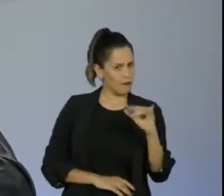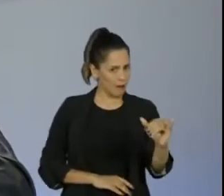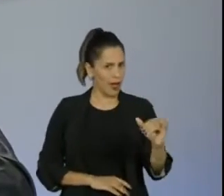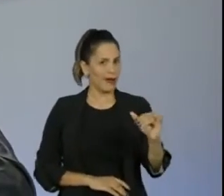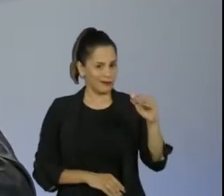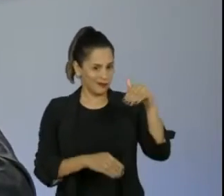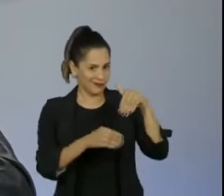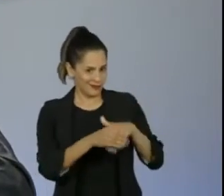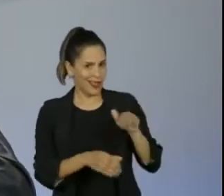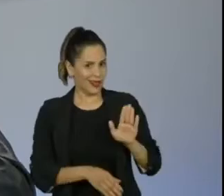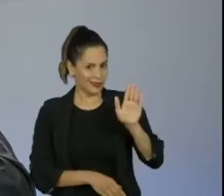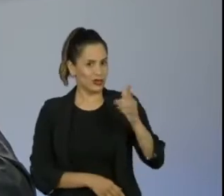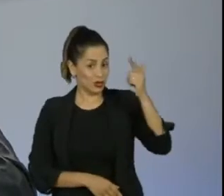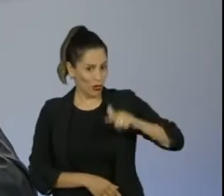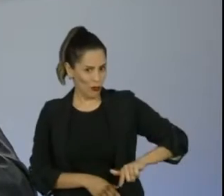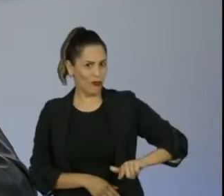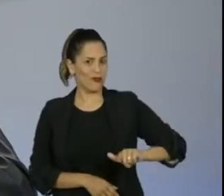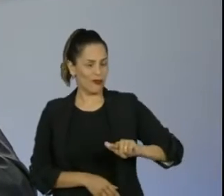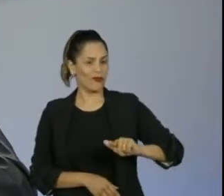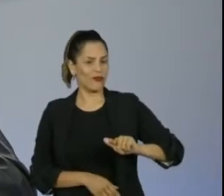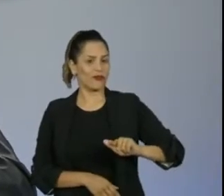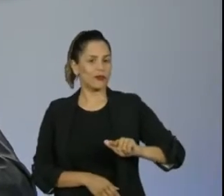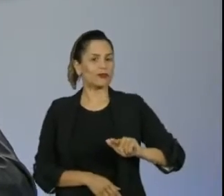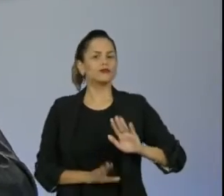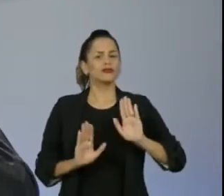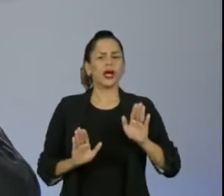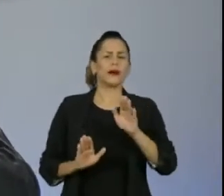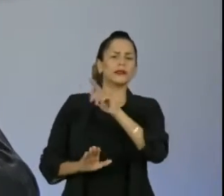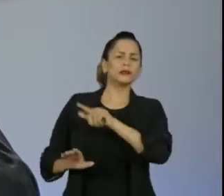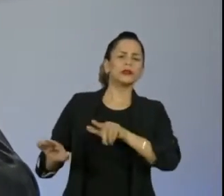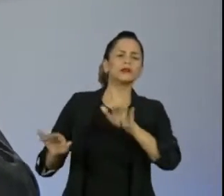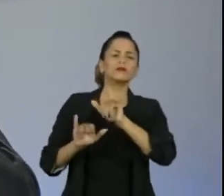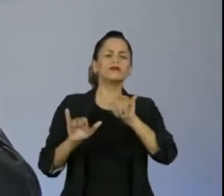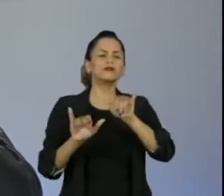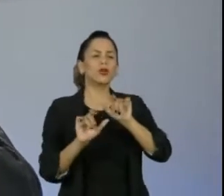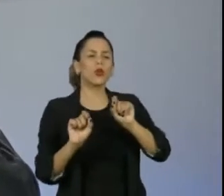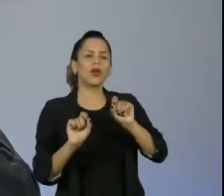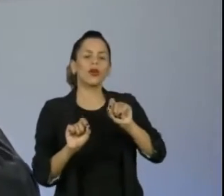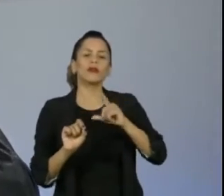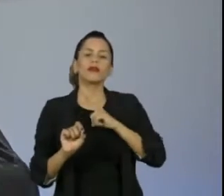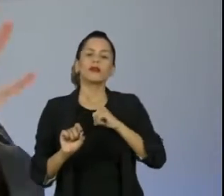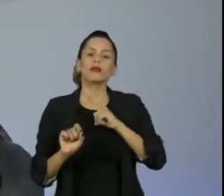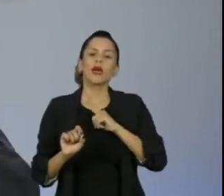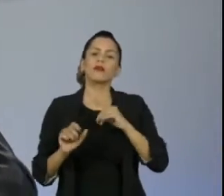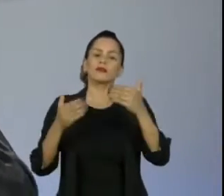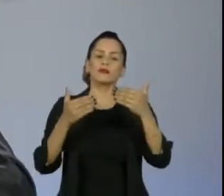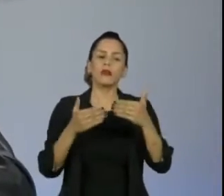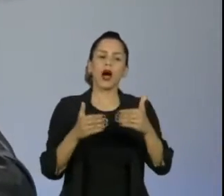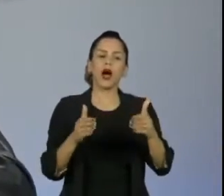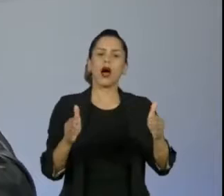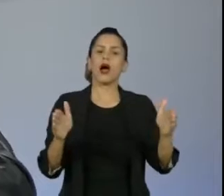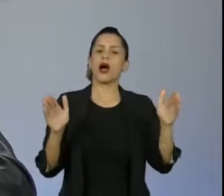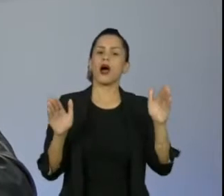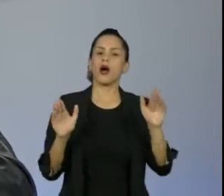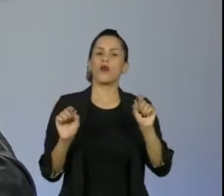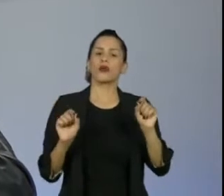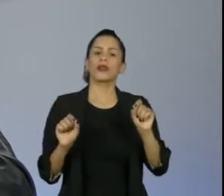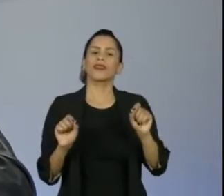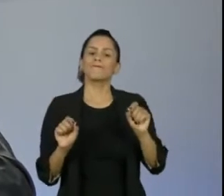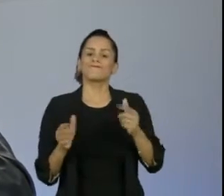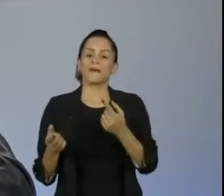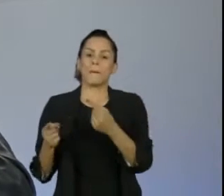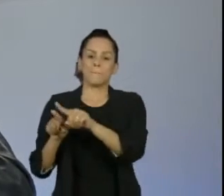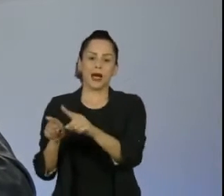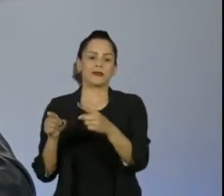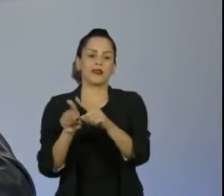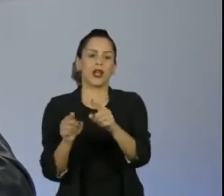novo. E muito tem se falado na tal da frente ampla para poder expurgar daí o bolsonarismo.